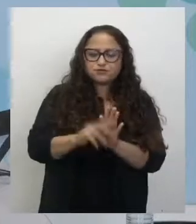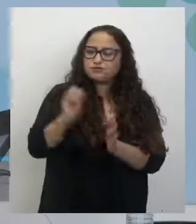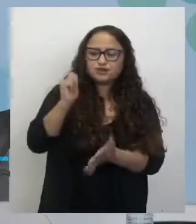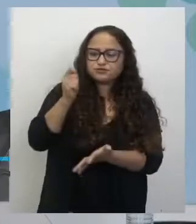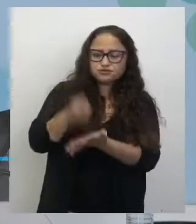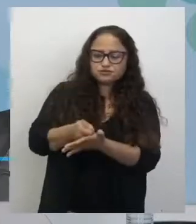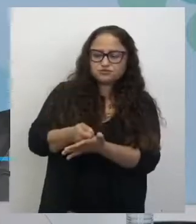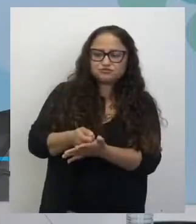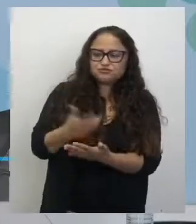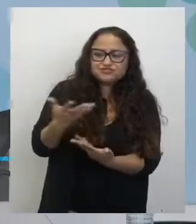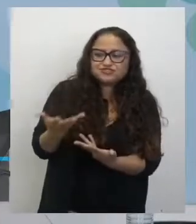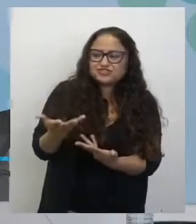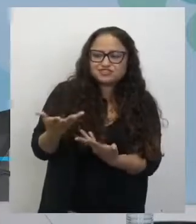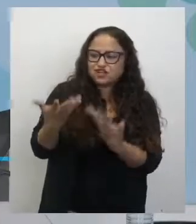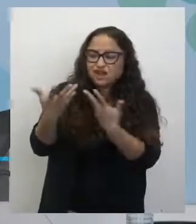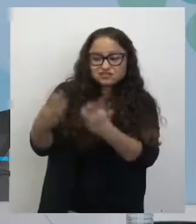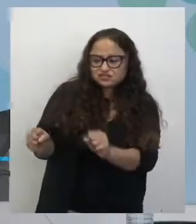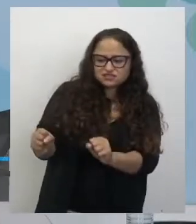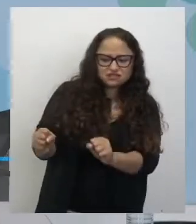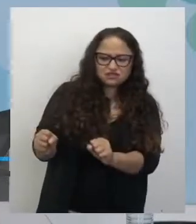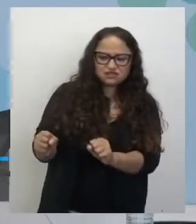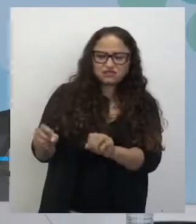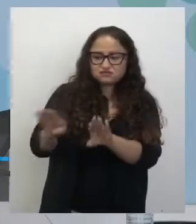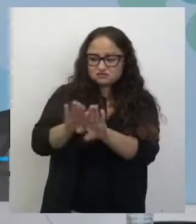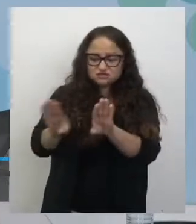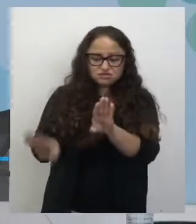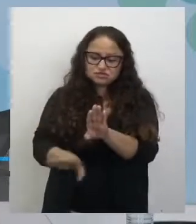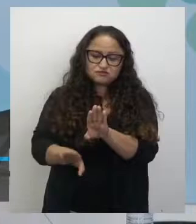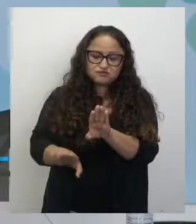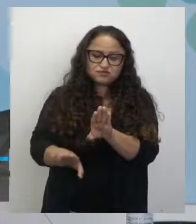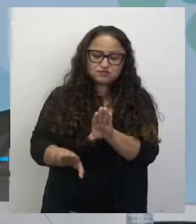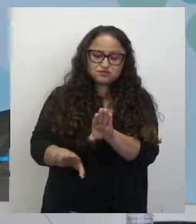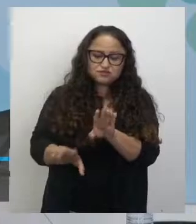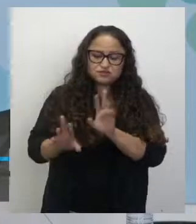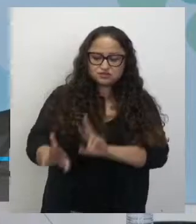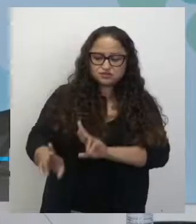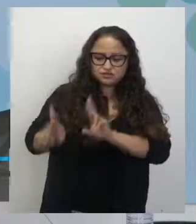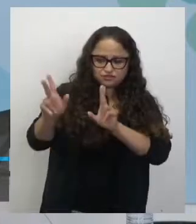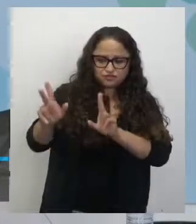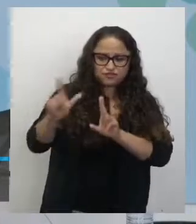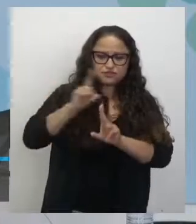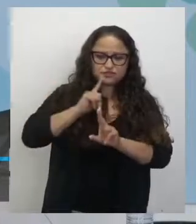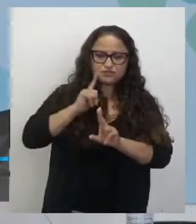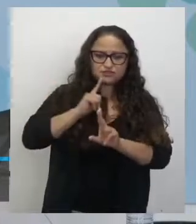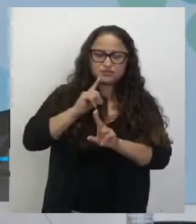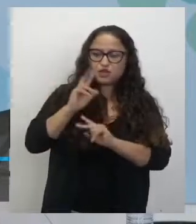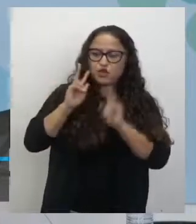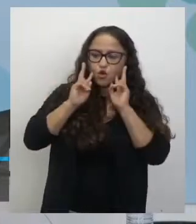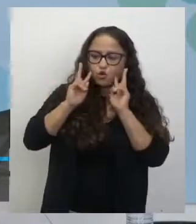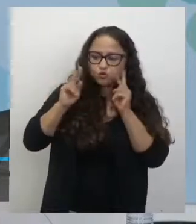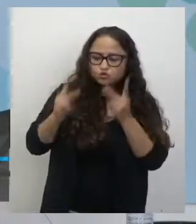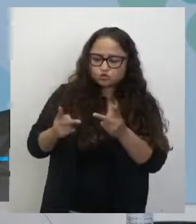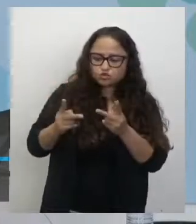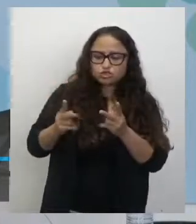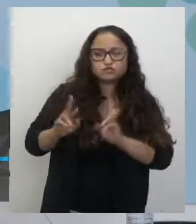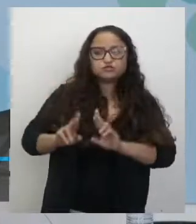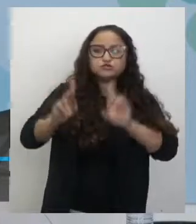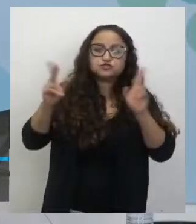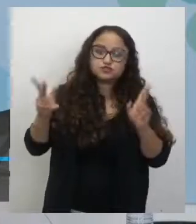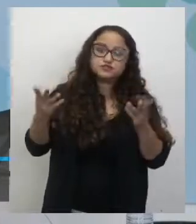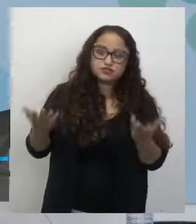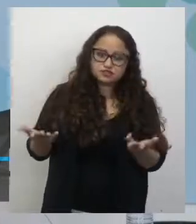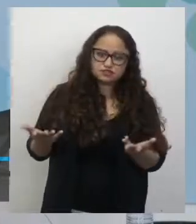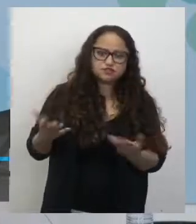Seja indigna, né? Seja inferior. Então, essas diferenças todas são recortadas de modo arbitrário.